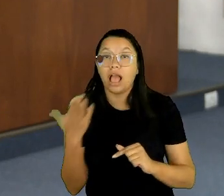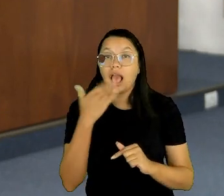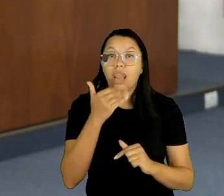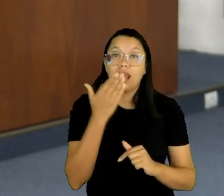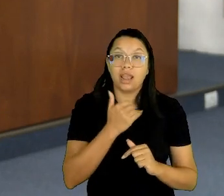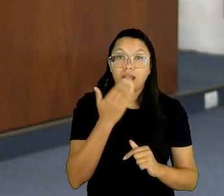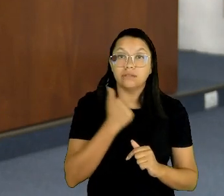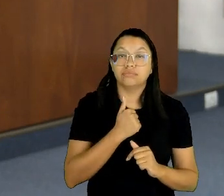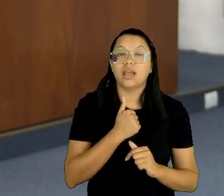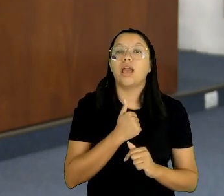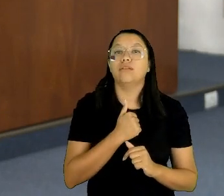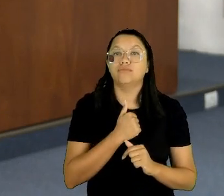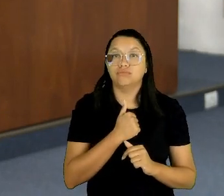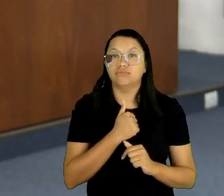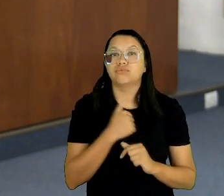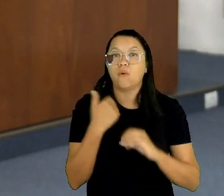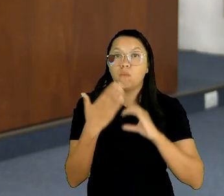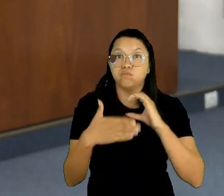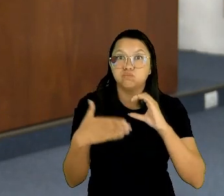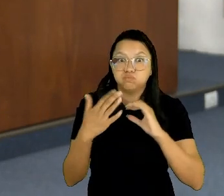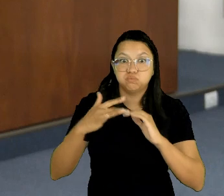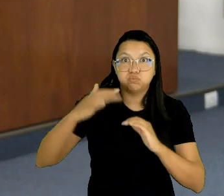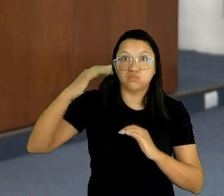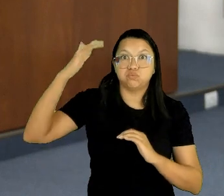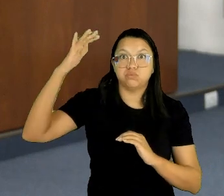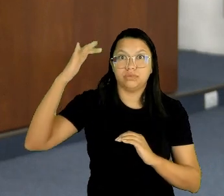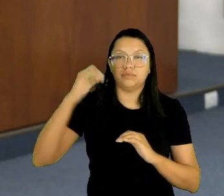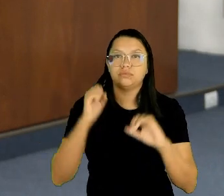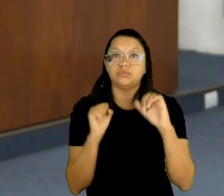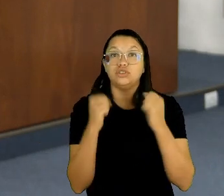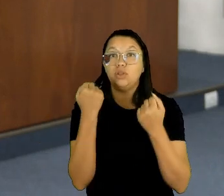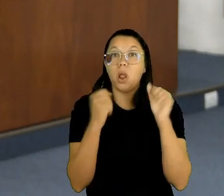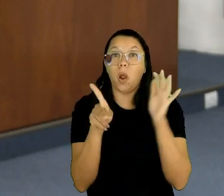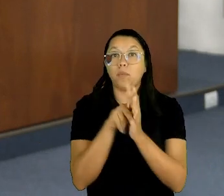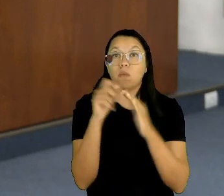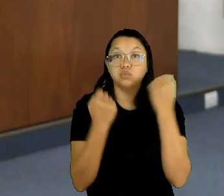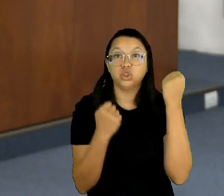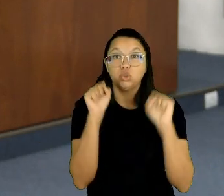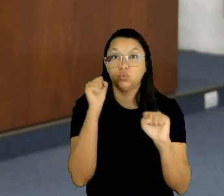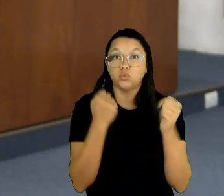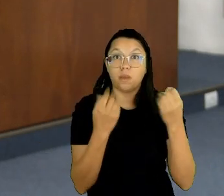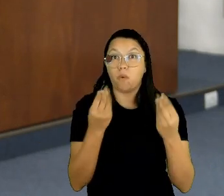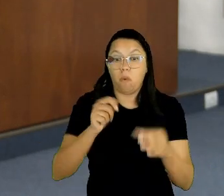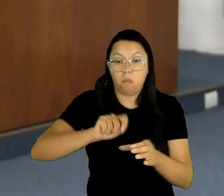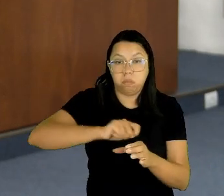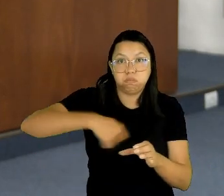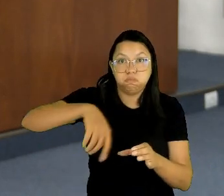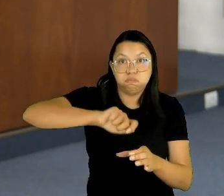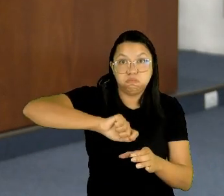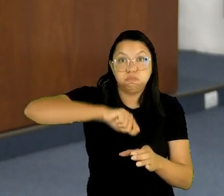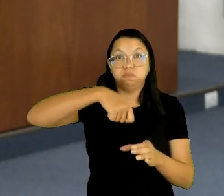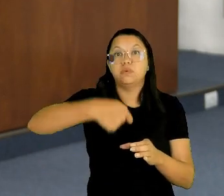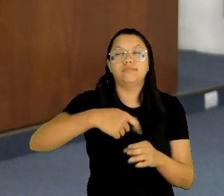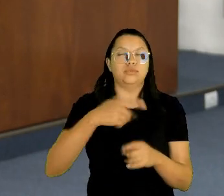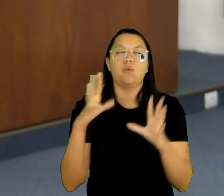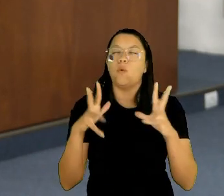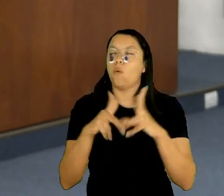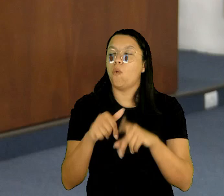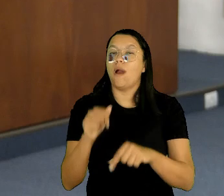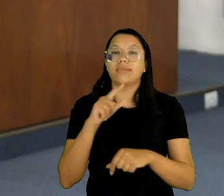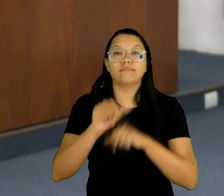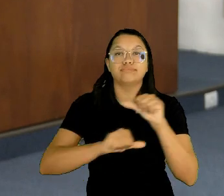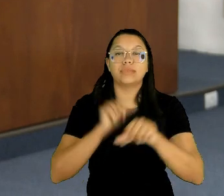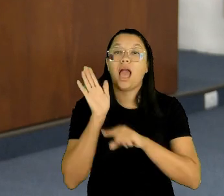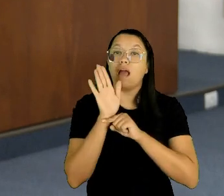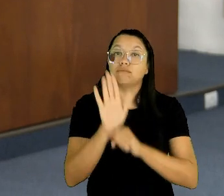a quantidade de alimentos calóricos e ultraprocessados. Todas essas mudanças de estilo de vida também contribuem para o